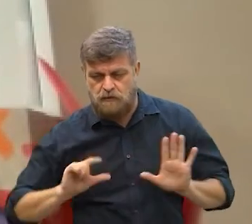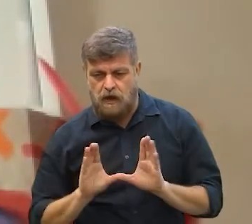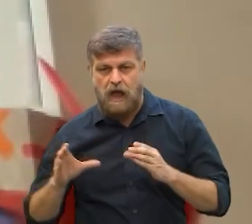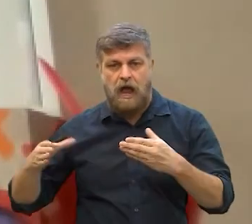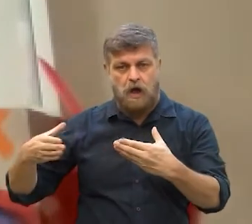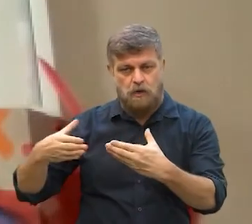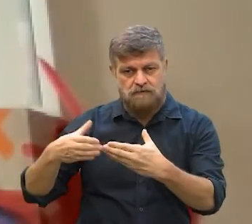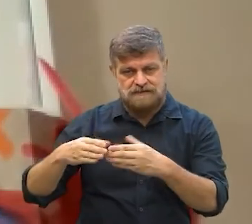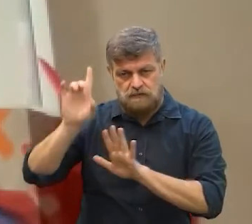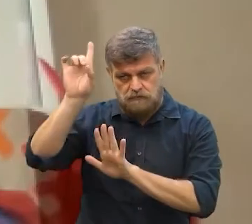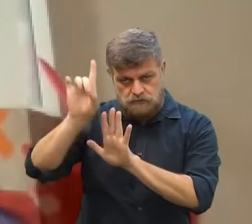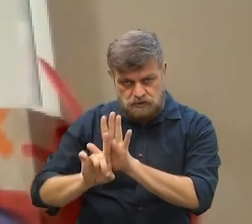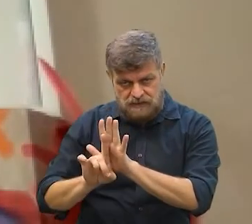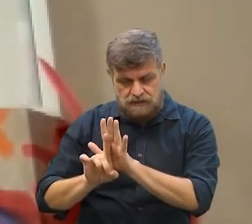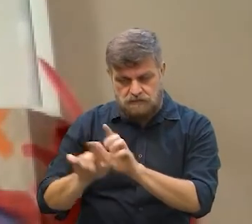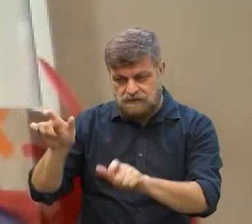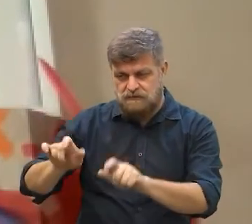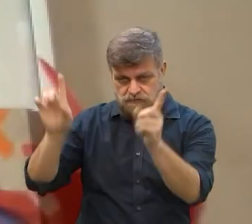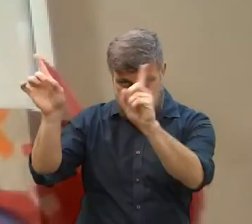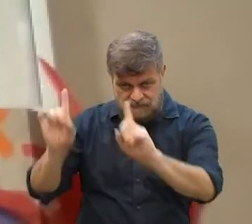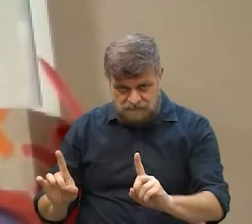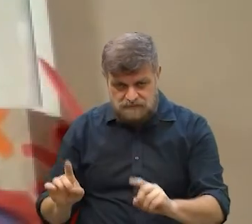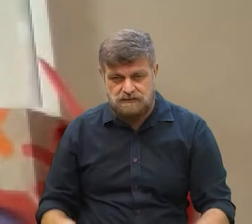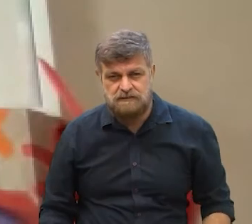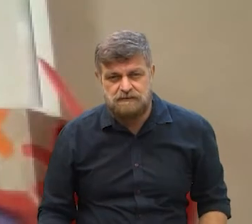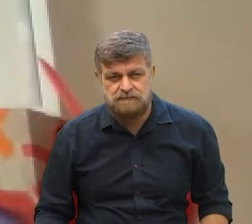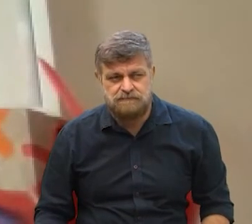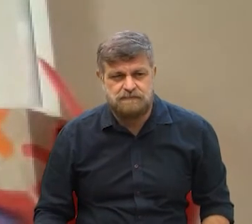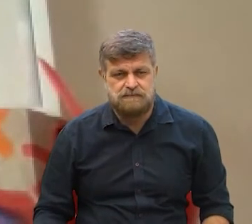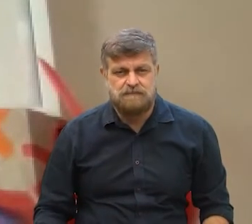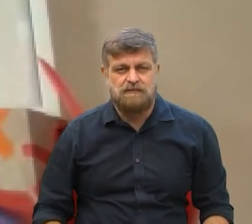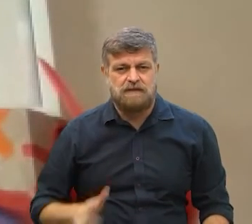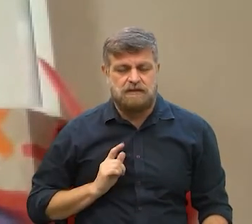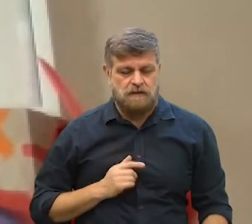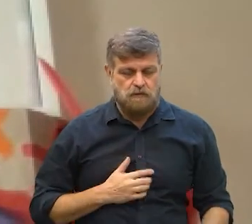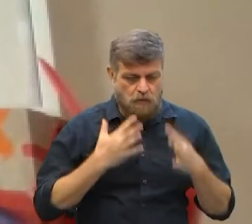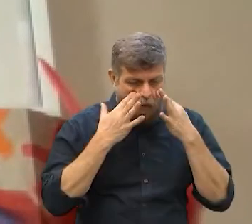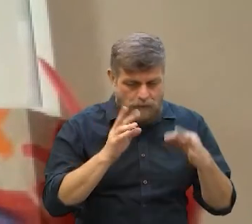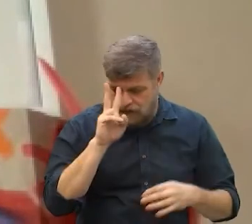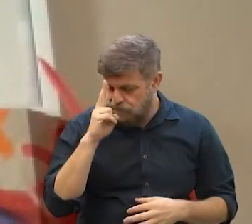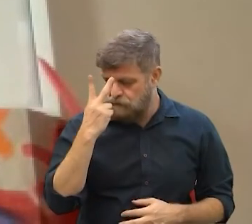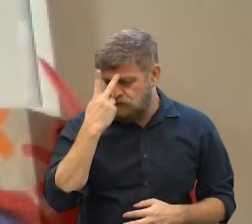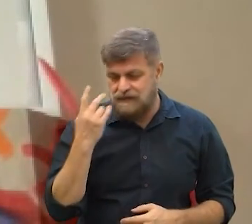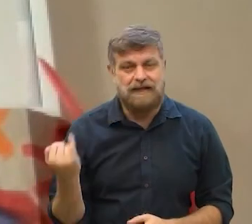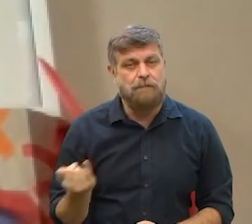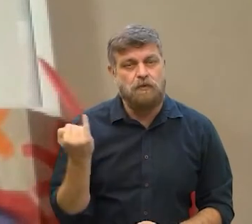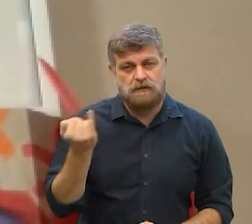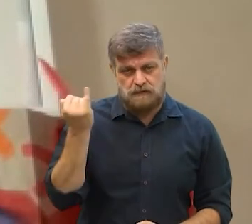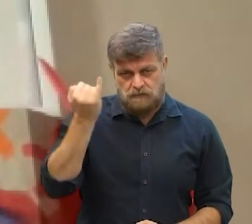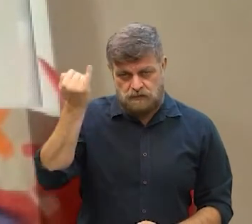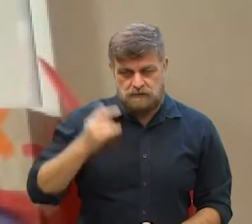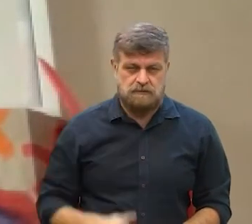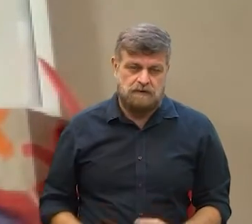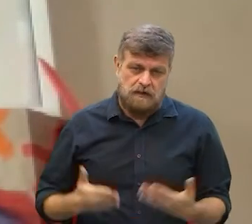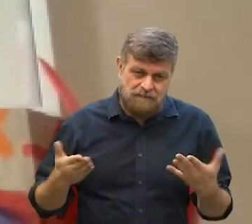Convenção Internacional dos Direitos das Pessoas com Deficiência. Então, esse deslocamento é muito importante. E